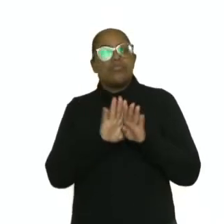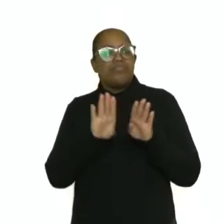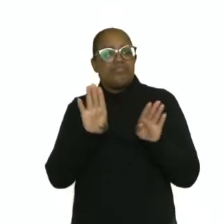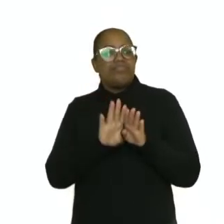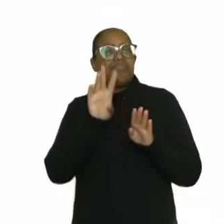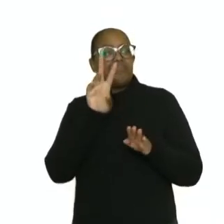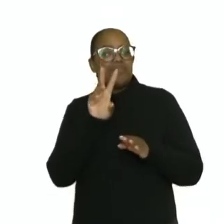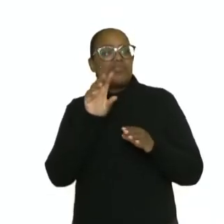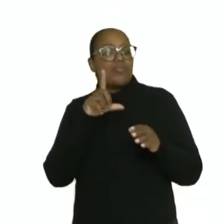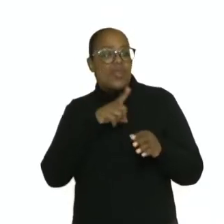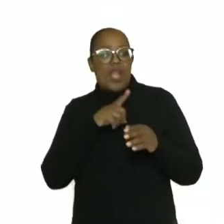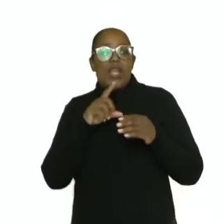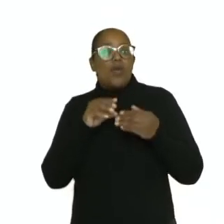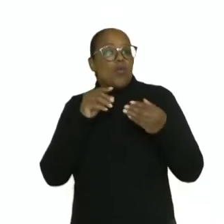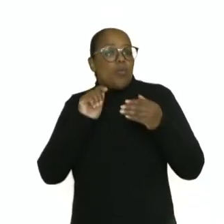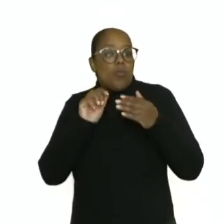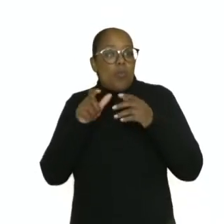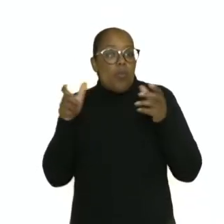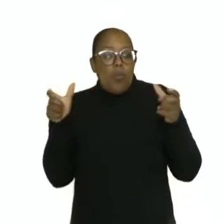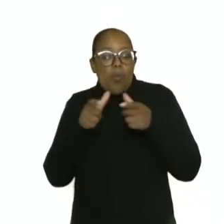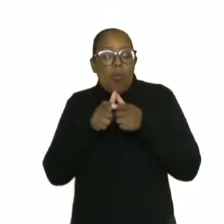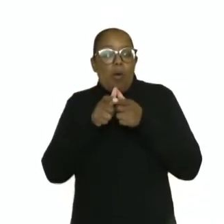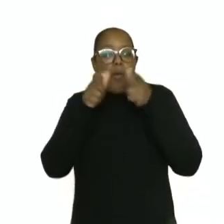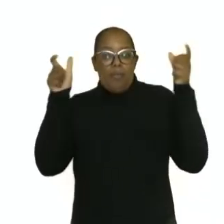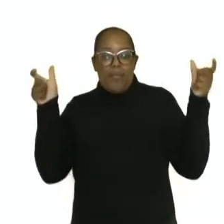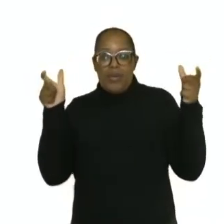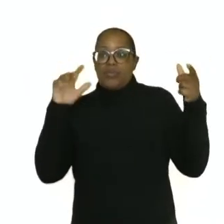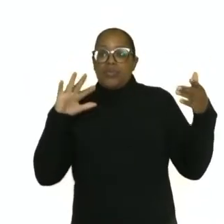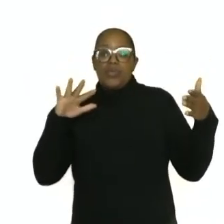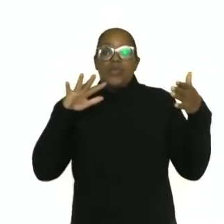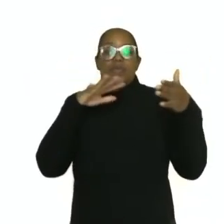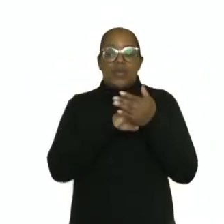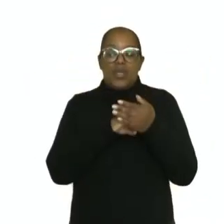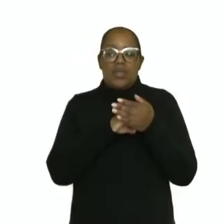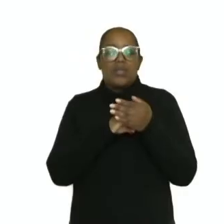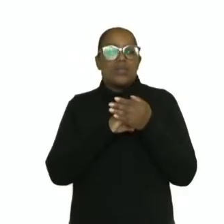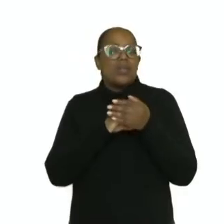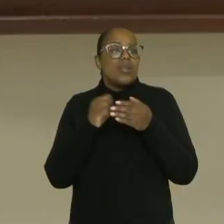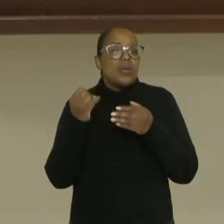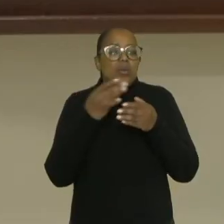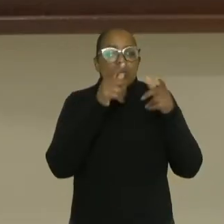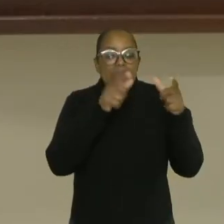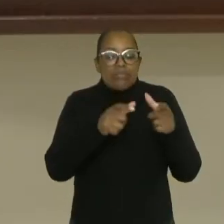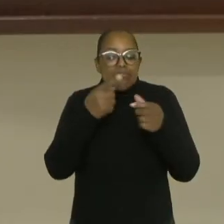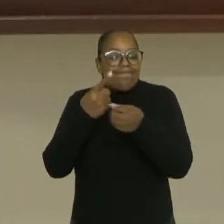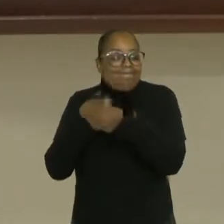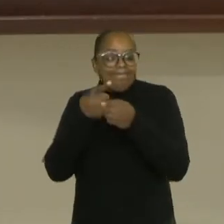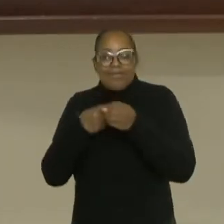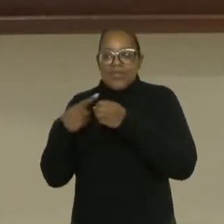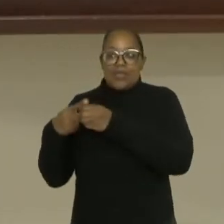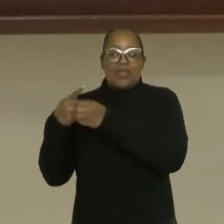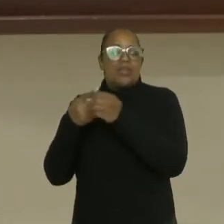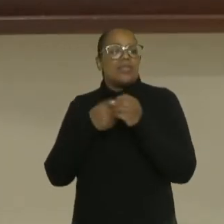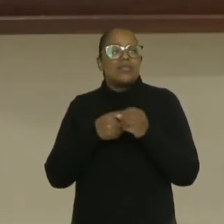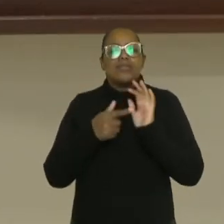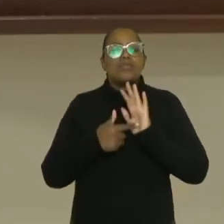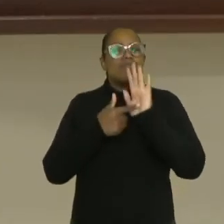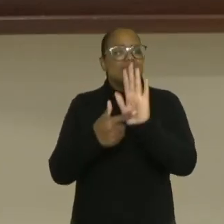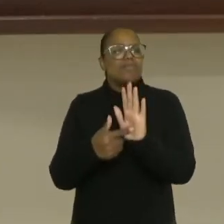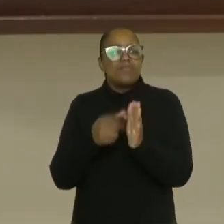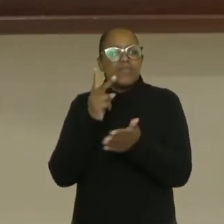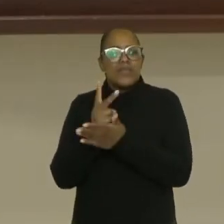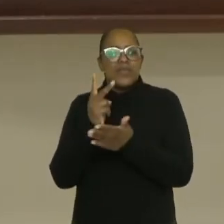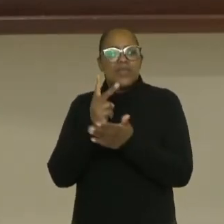Há um reforço do medo coletivo da violência. Então, o que essa autora está trazendo para a gente? Que